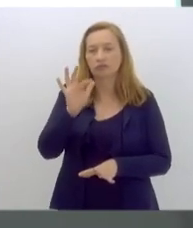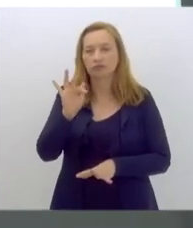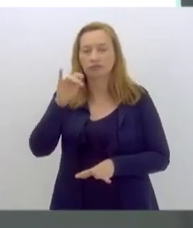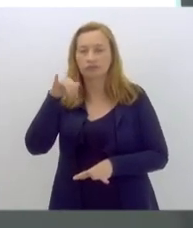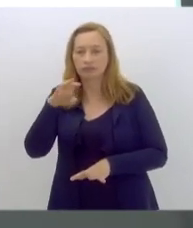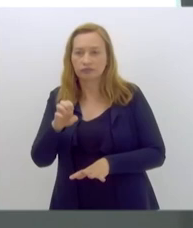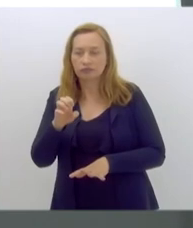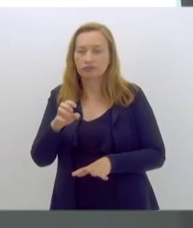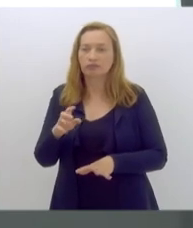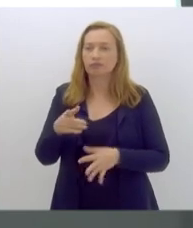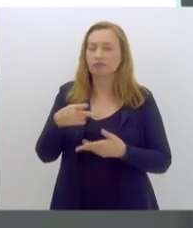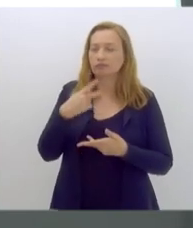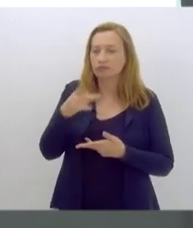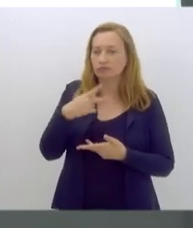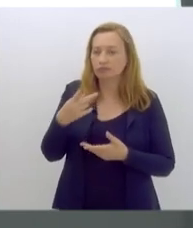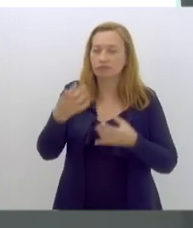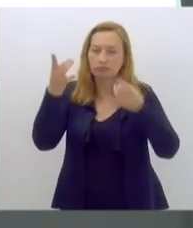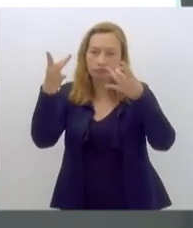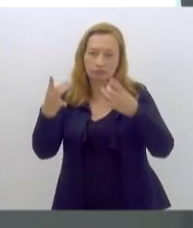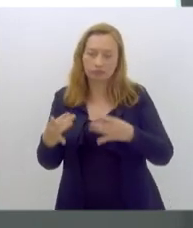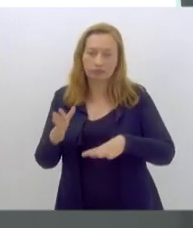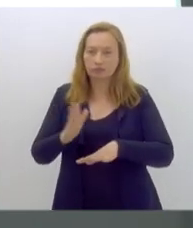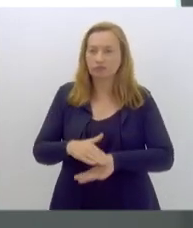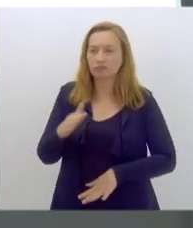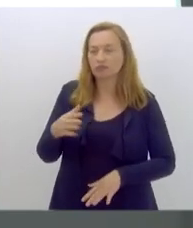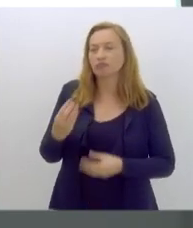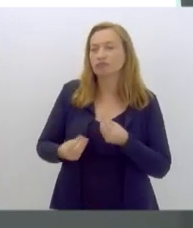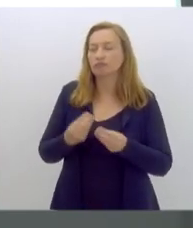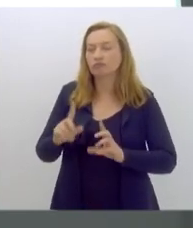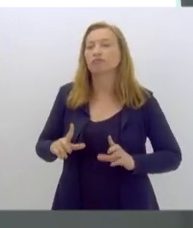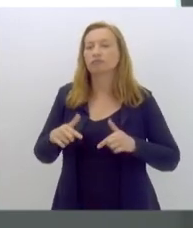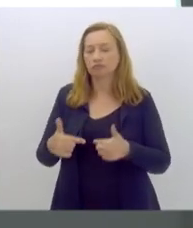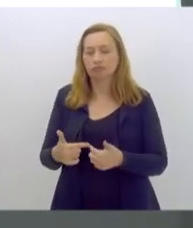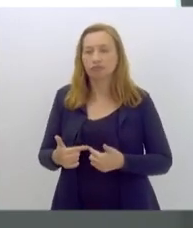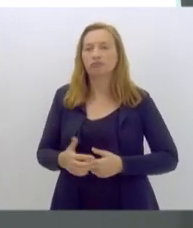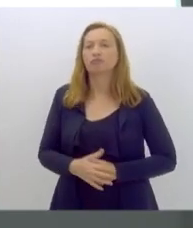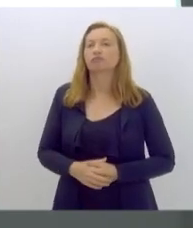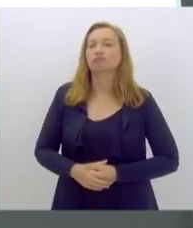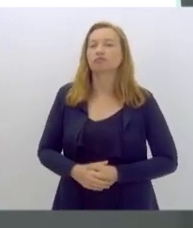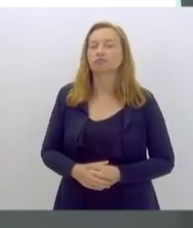a forma como isso é feito né a gente